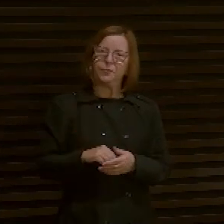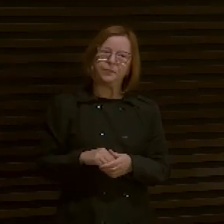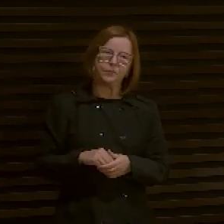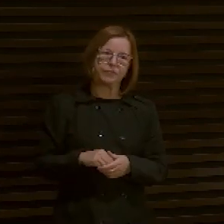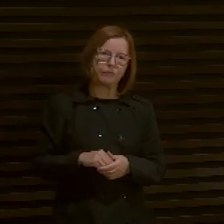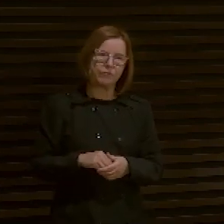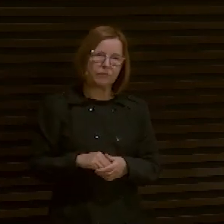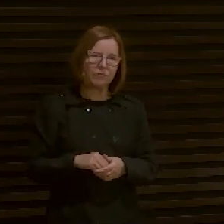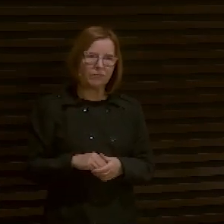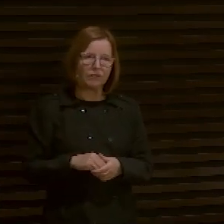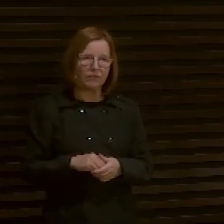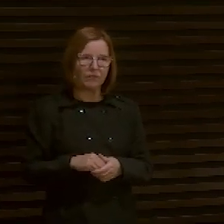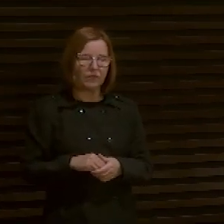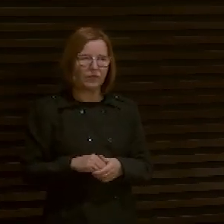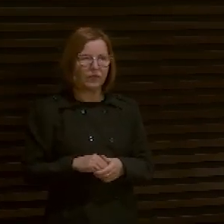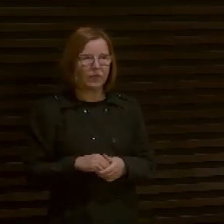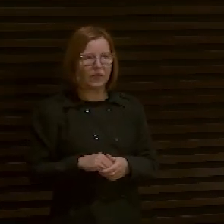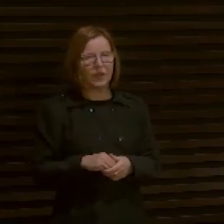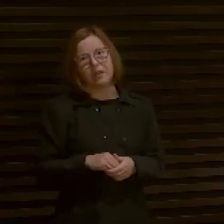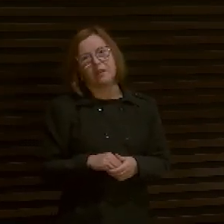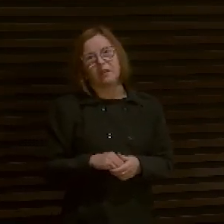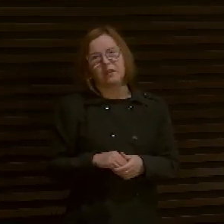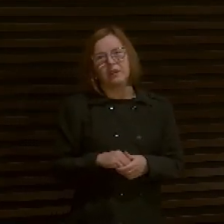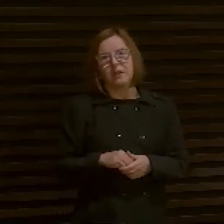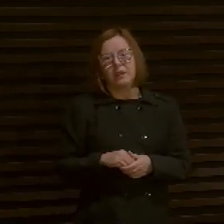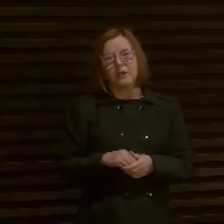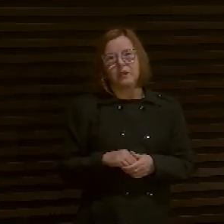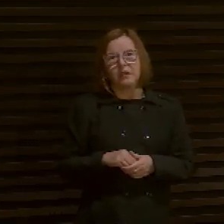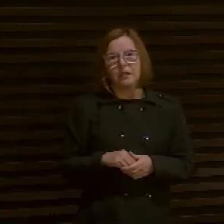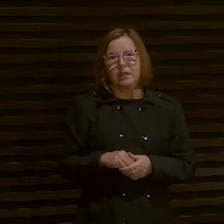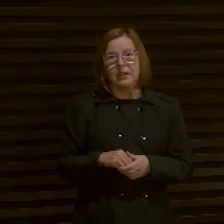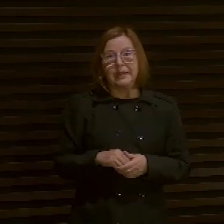chegar na situação de canibalismo, deve ter passado meses, talvez até anos de cerco.